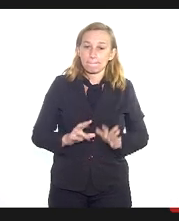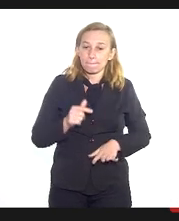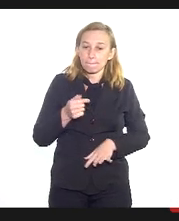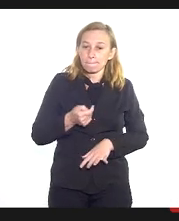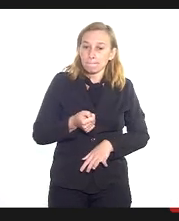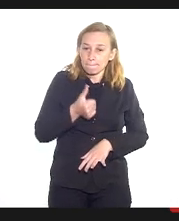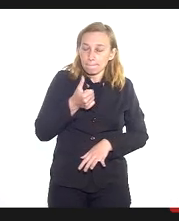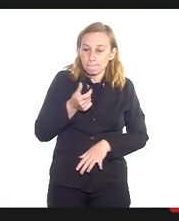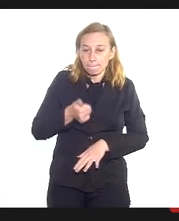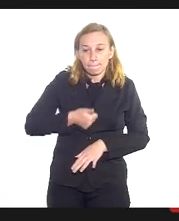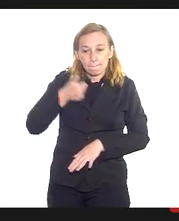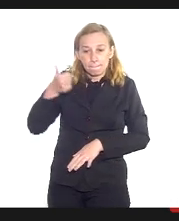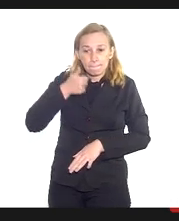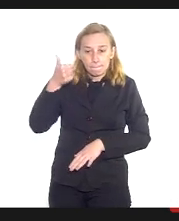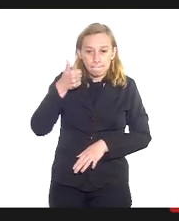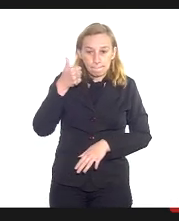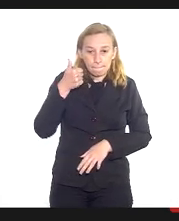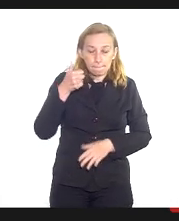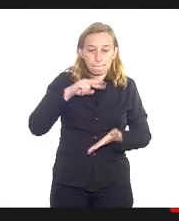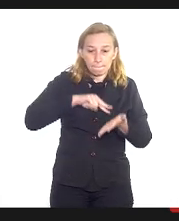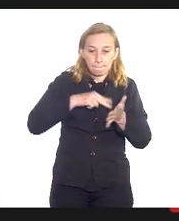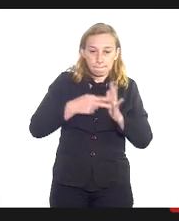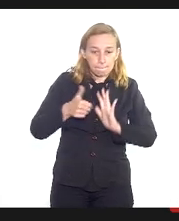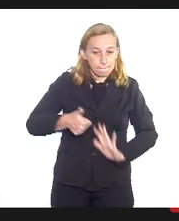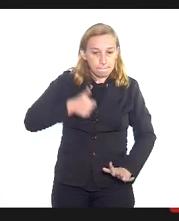para ficar melhor a interpretação.